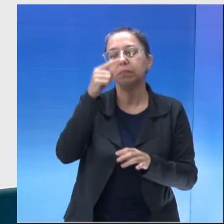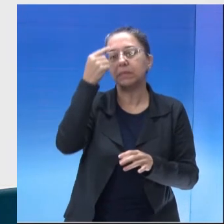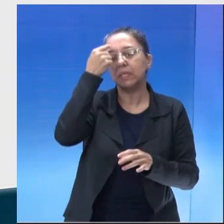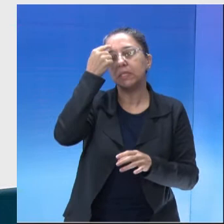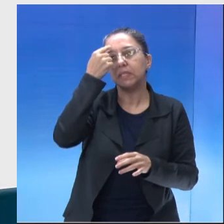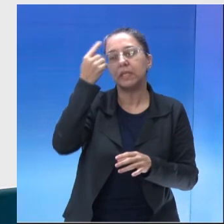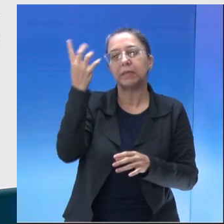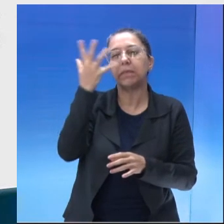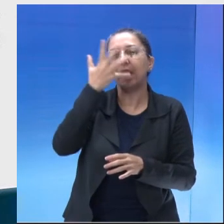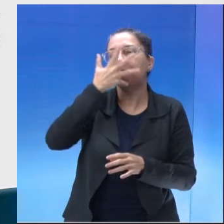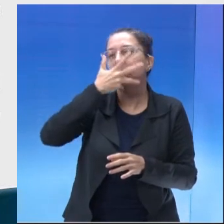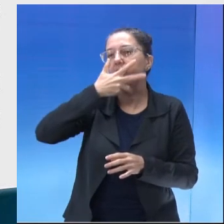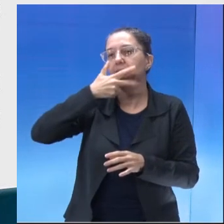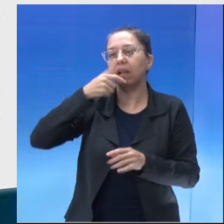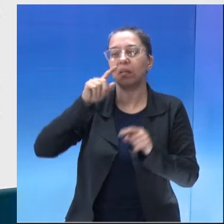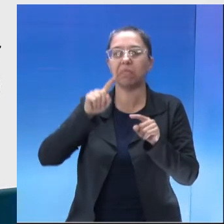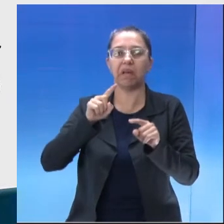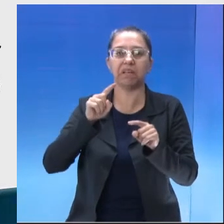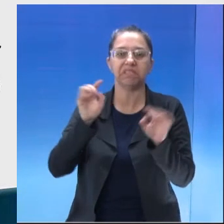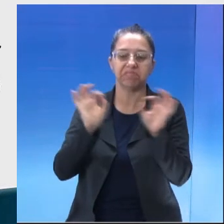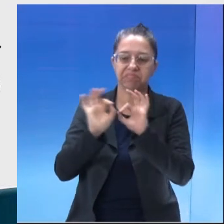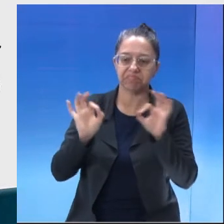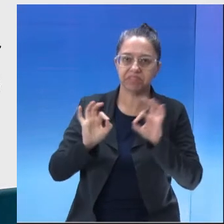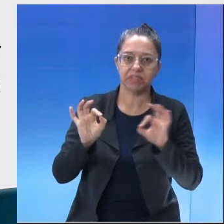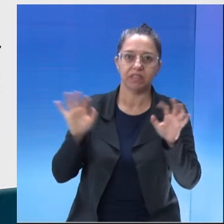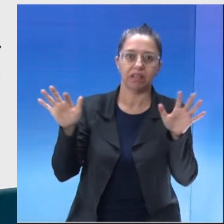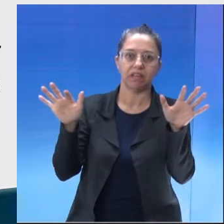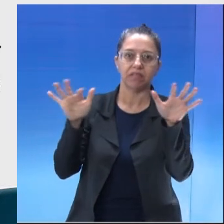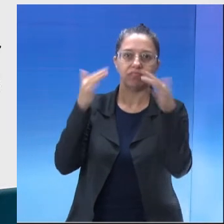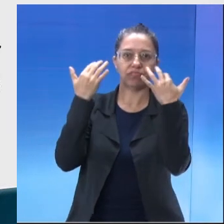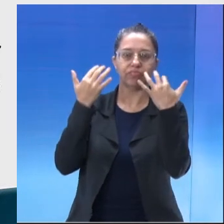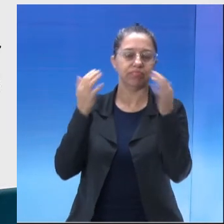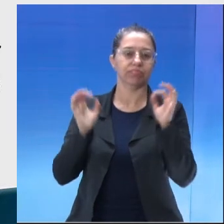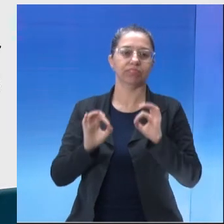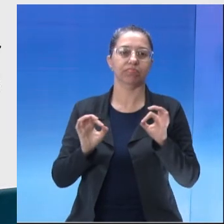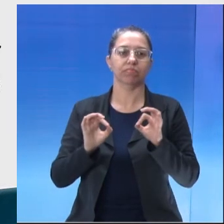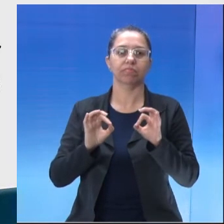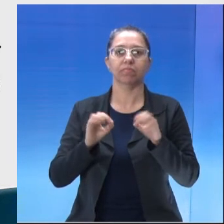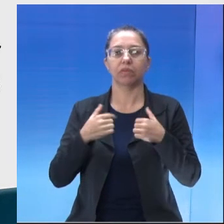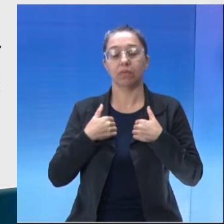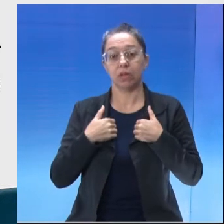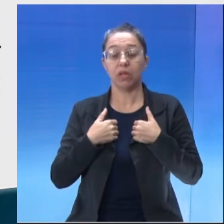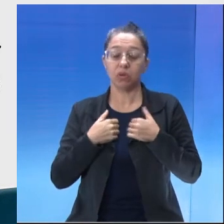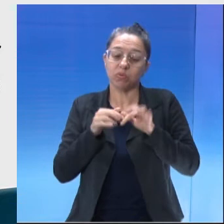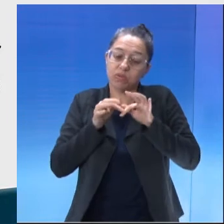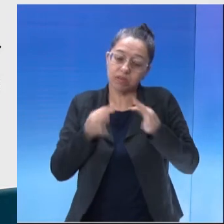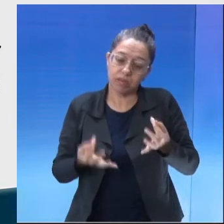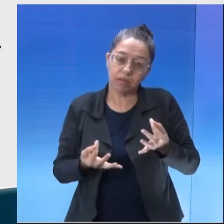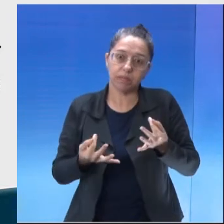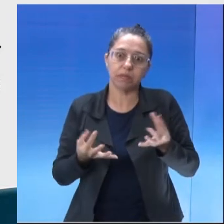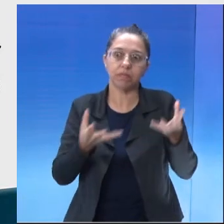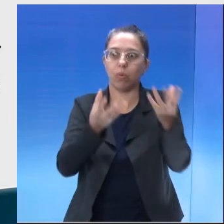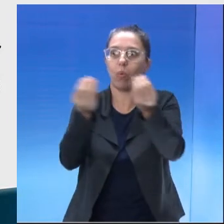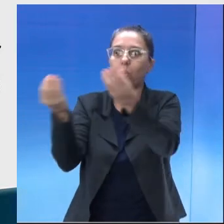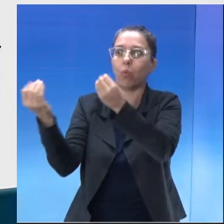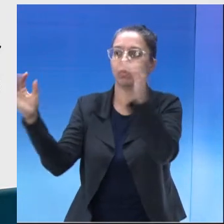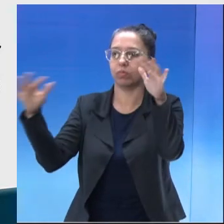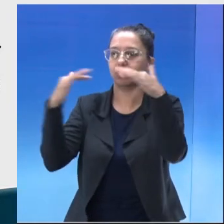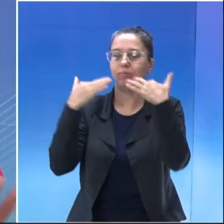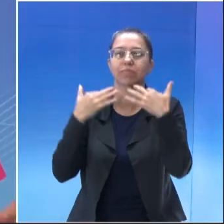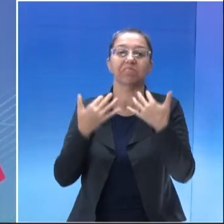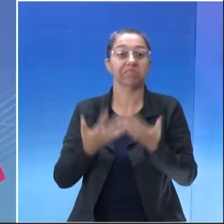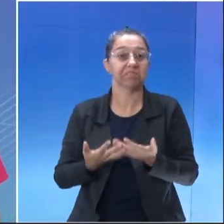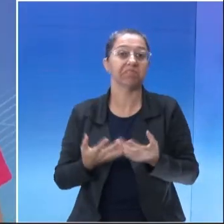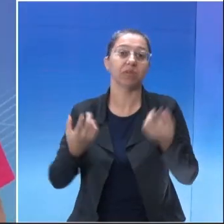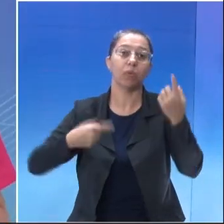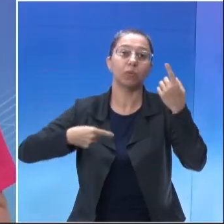Então, a estratégia argumentativa que ela utilizou nesse todo o texto foi dizendo que o contrário, que